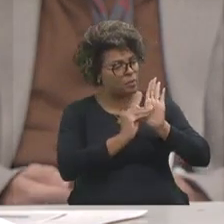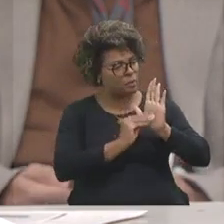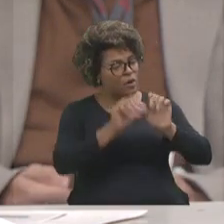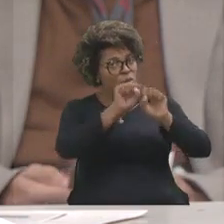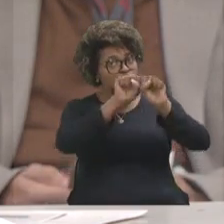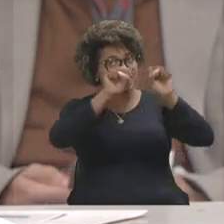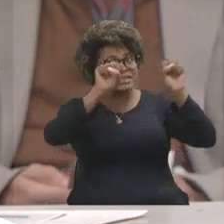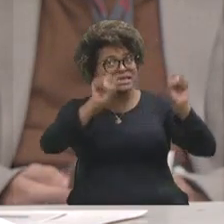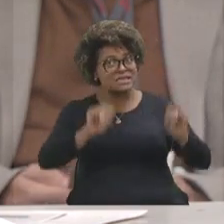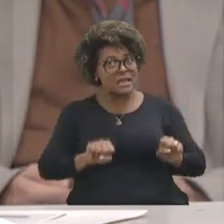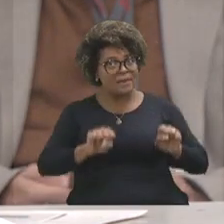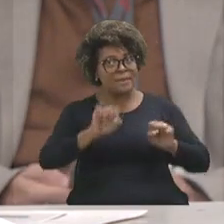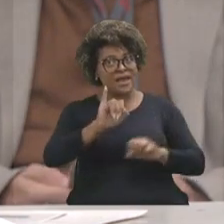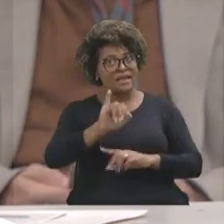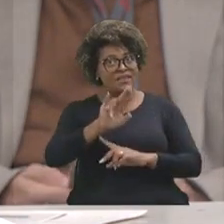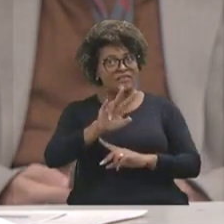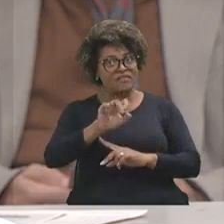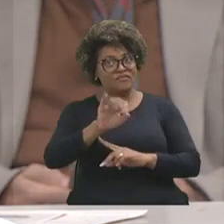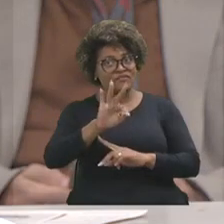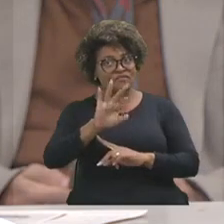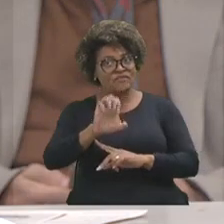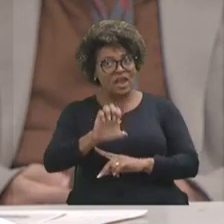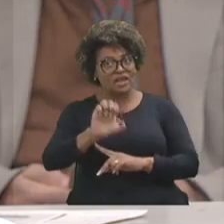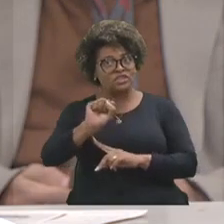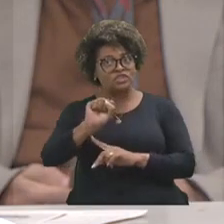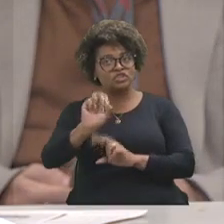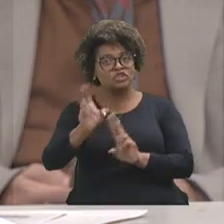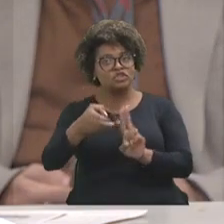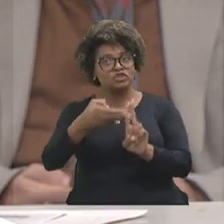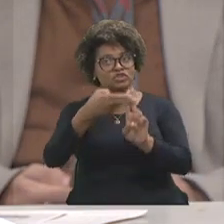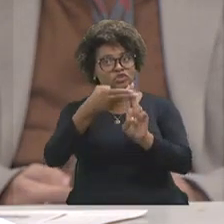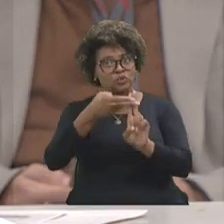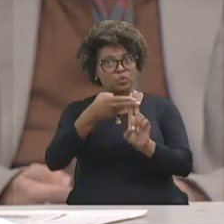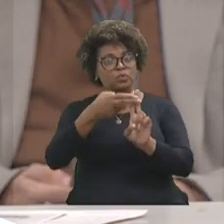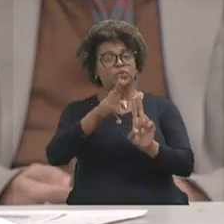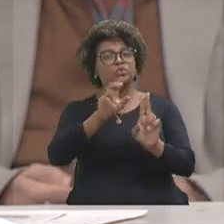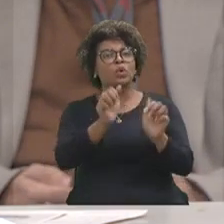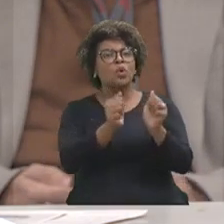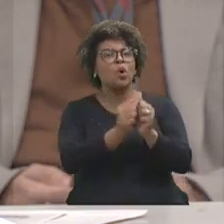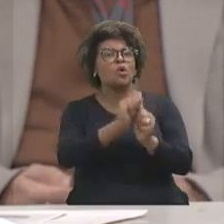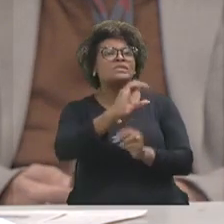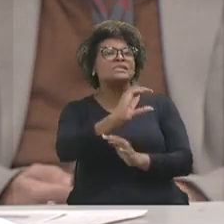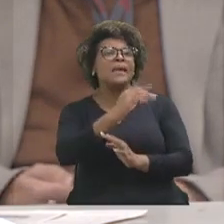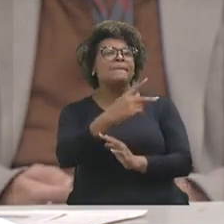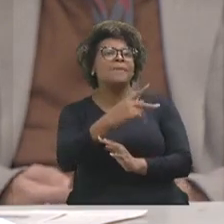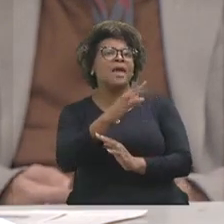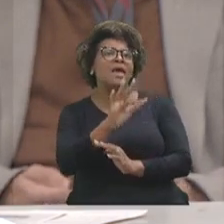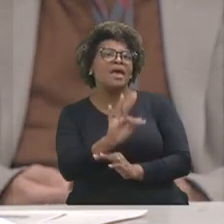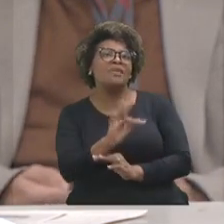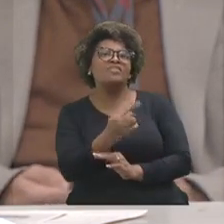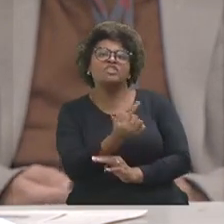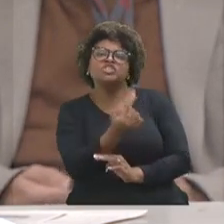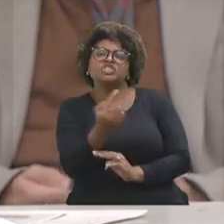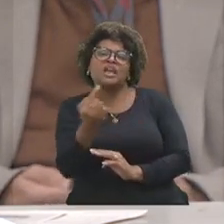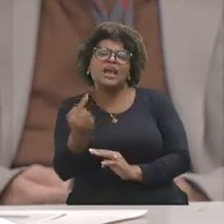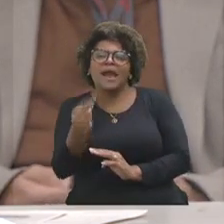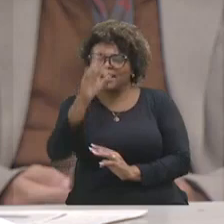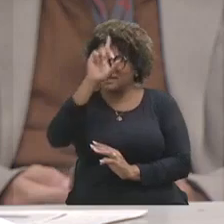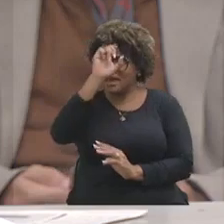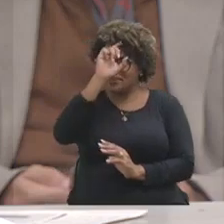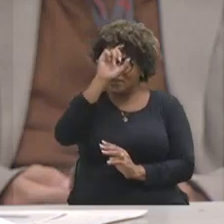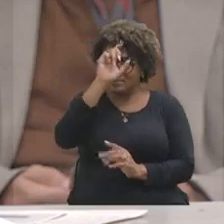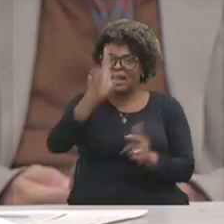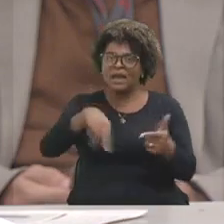com nome do CPF de cada enfermeiro técnico auxiliar carteiro Quais são